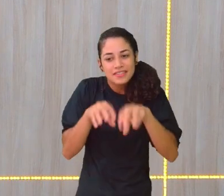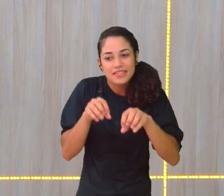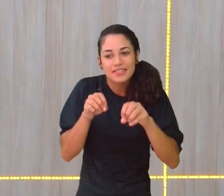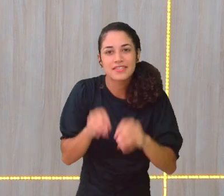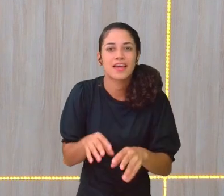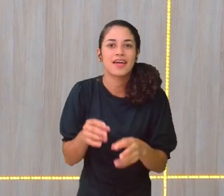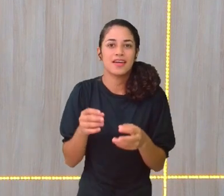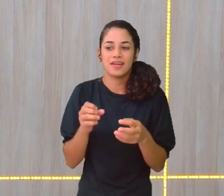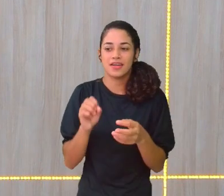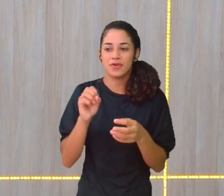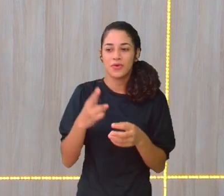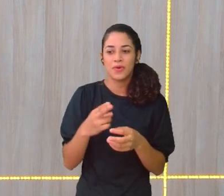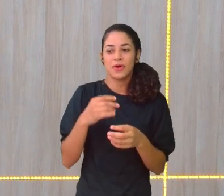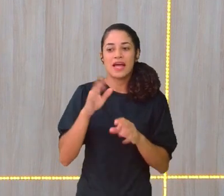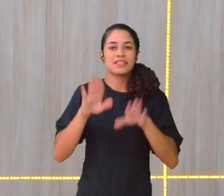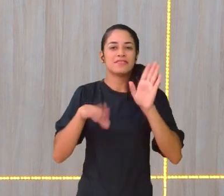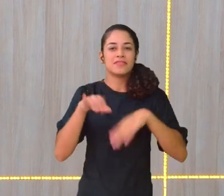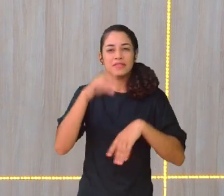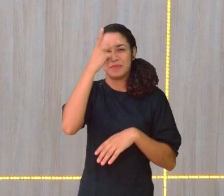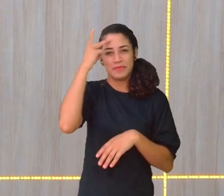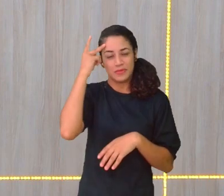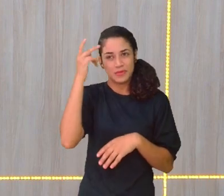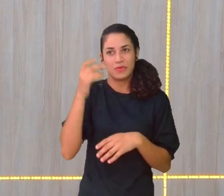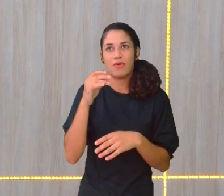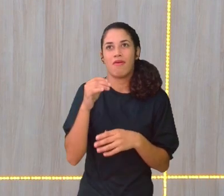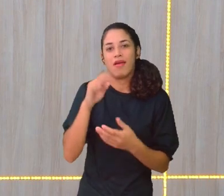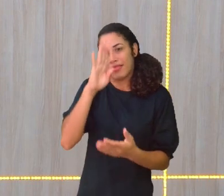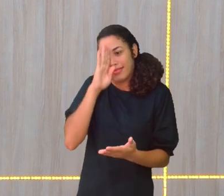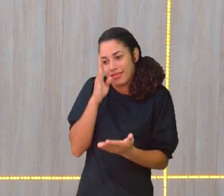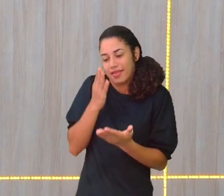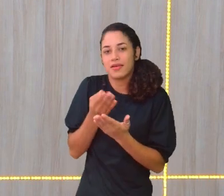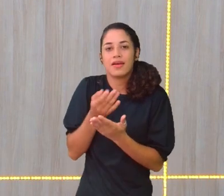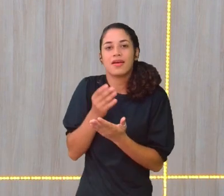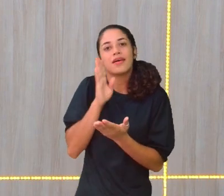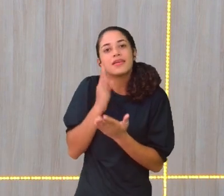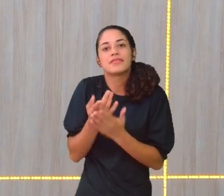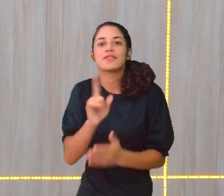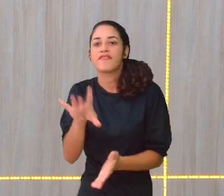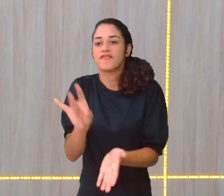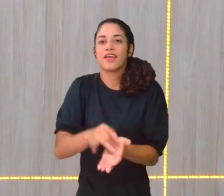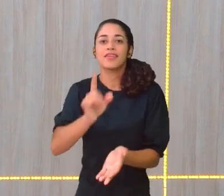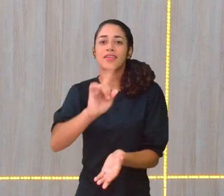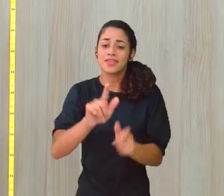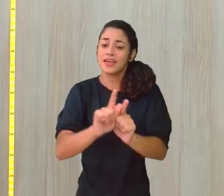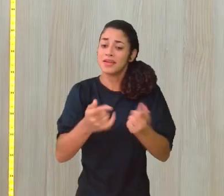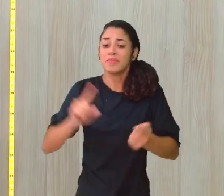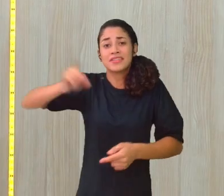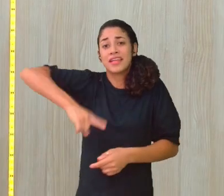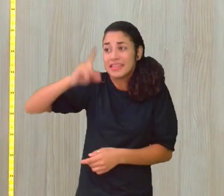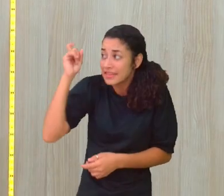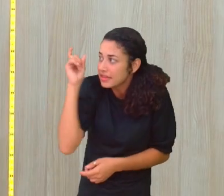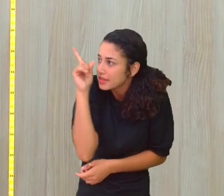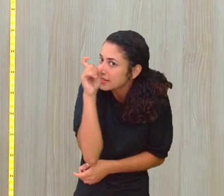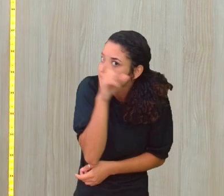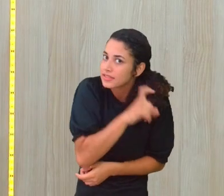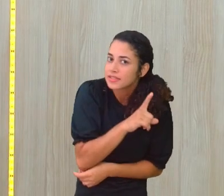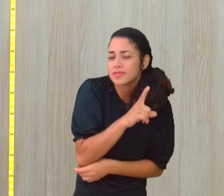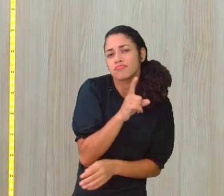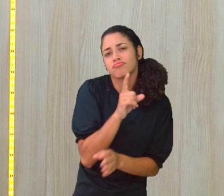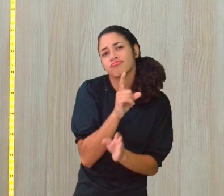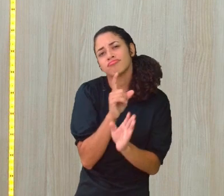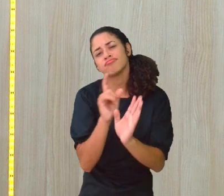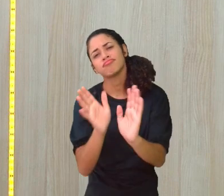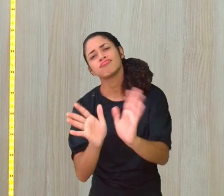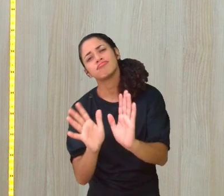crenças erradas, Sim, que não é verdade, Esse bilhete, A gramática tem uma função, sim, na vida